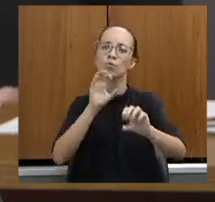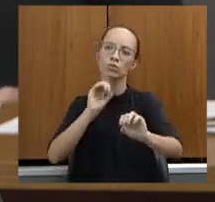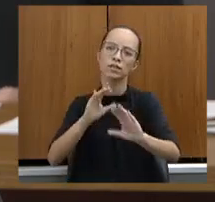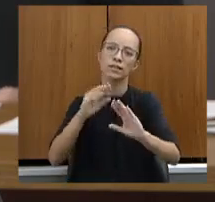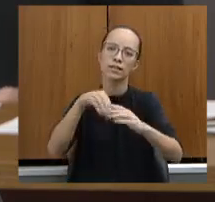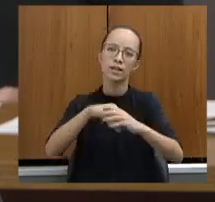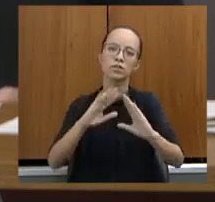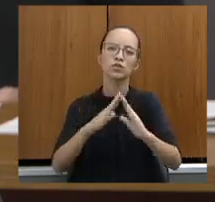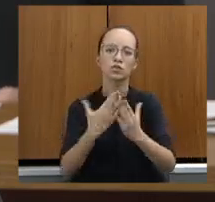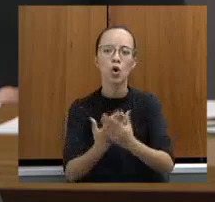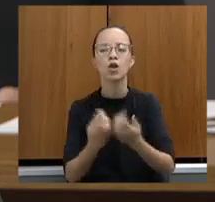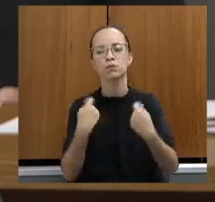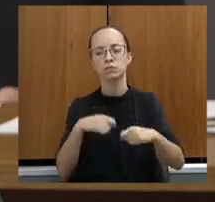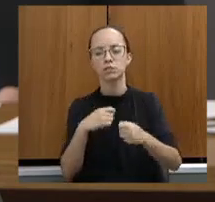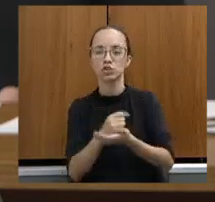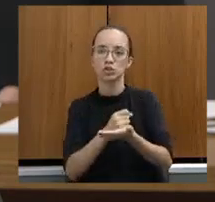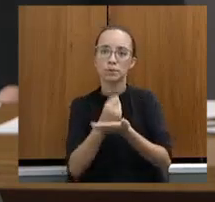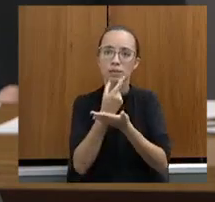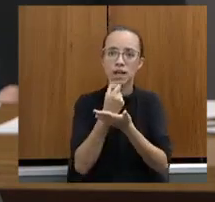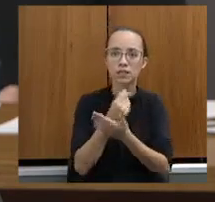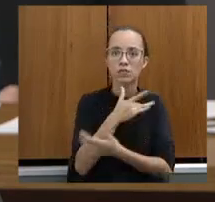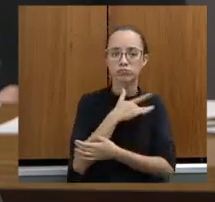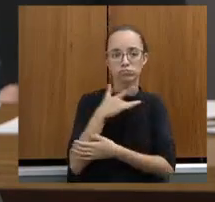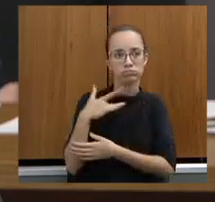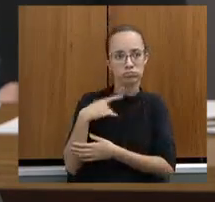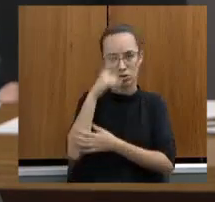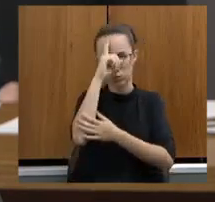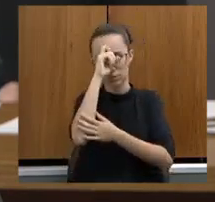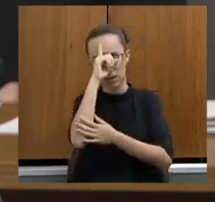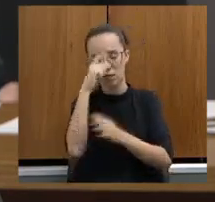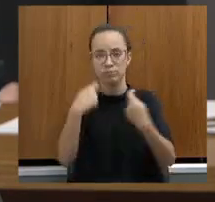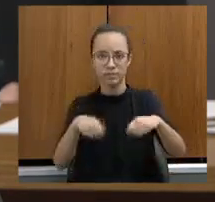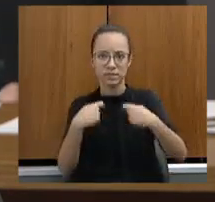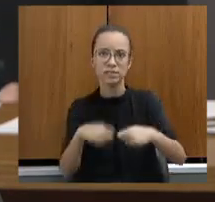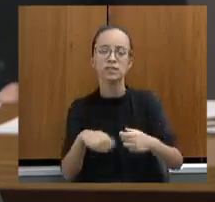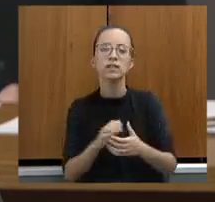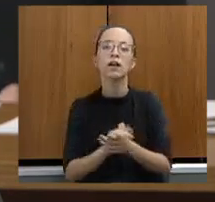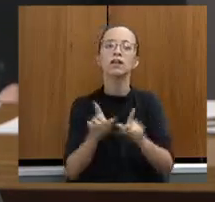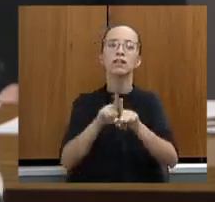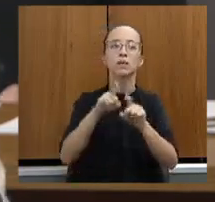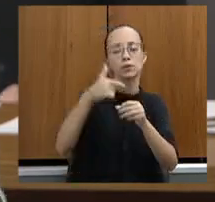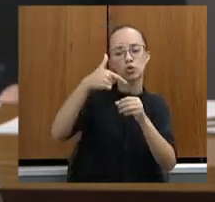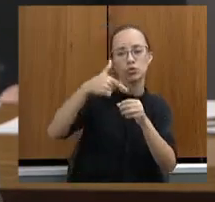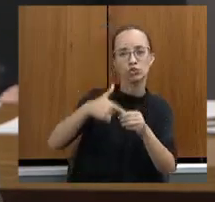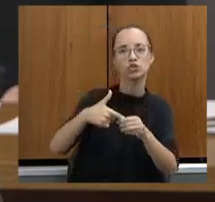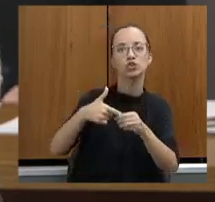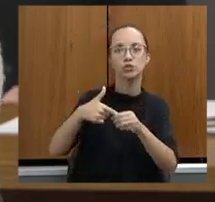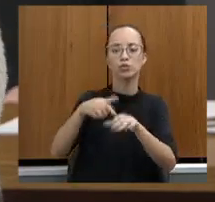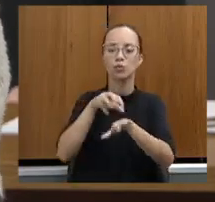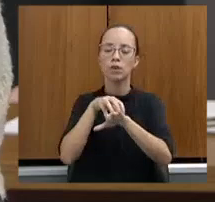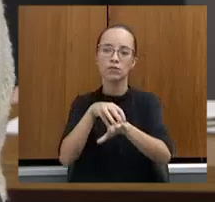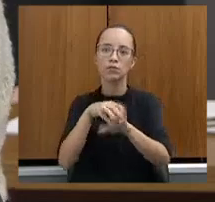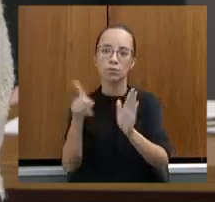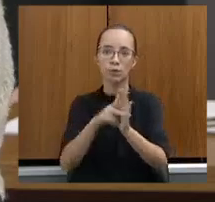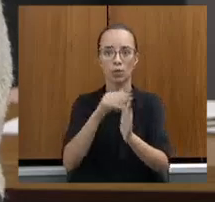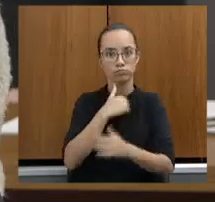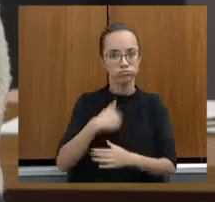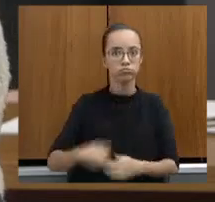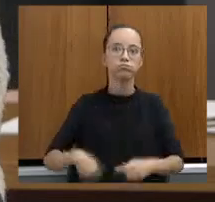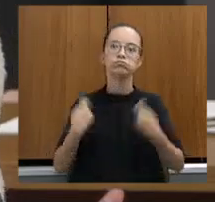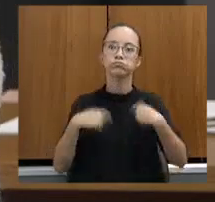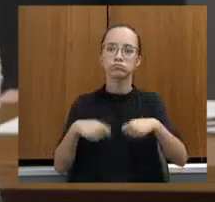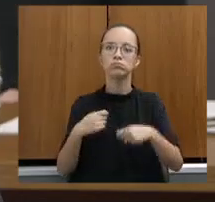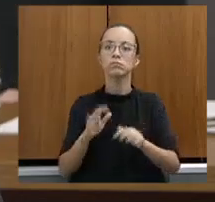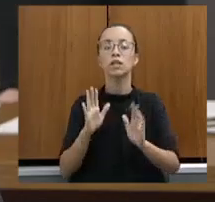nas escolas a gente precisa de medicamentos nos hospitais a gente precisa de combustível nas viaturas para rodar e o nosso